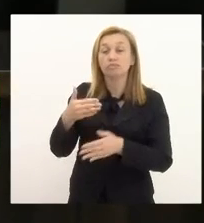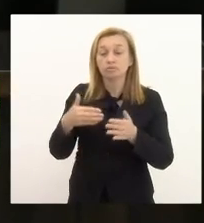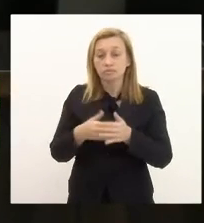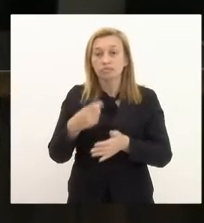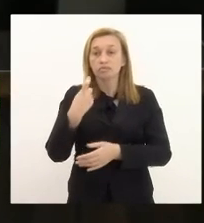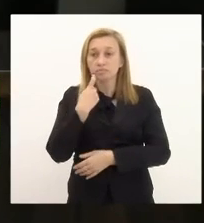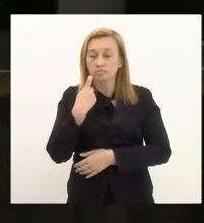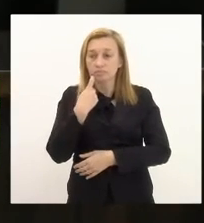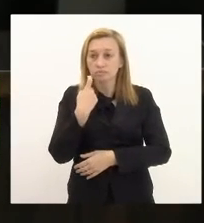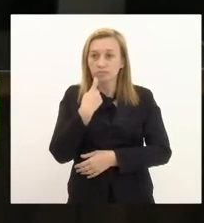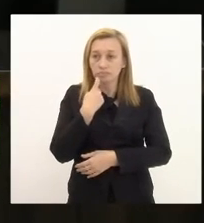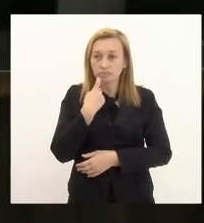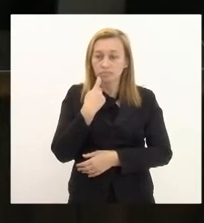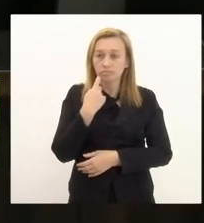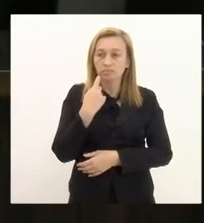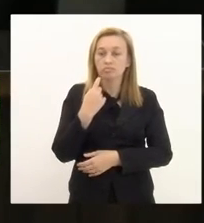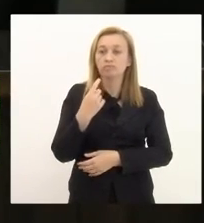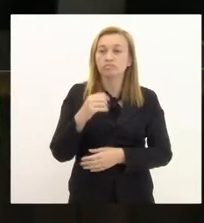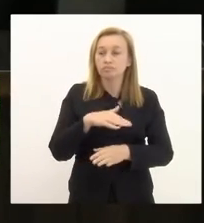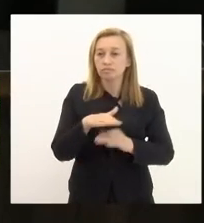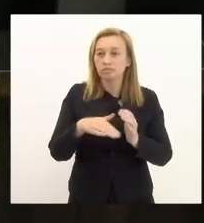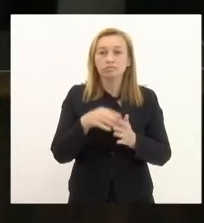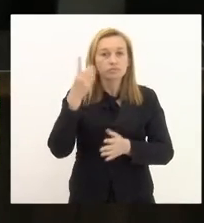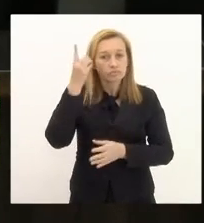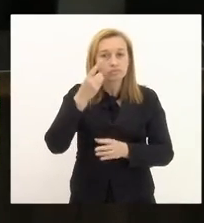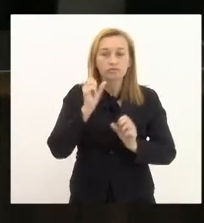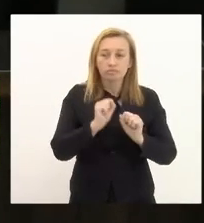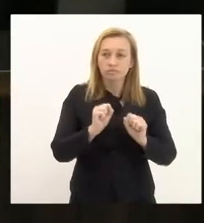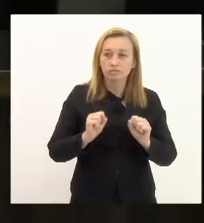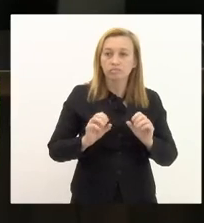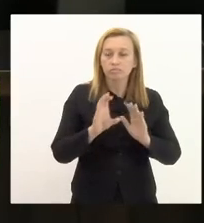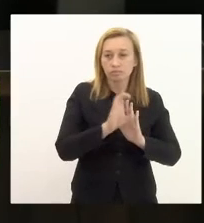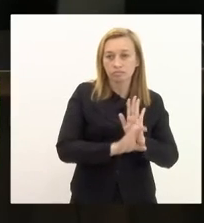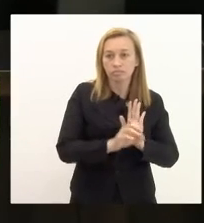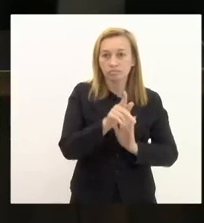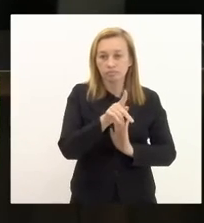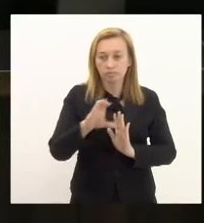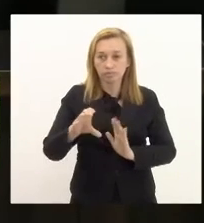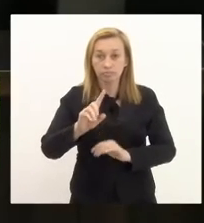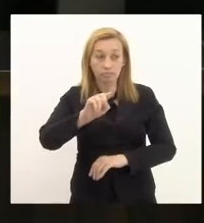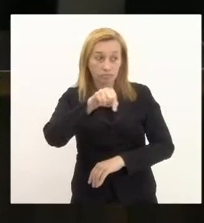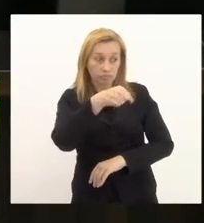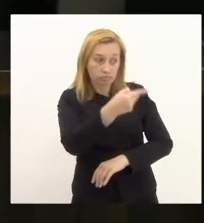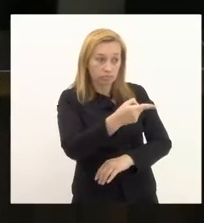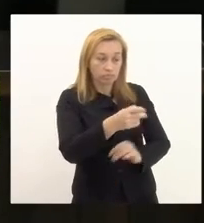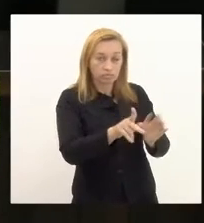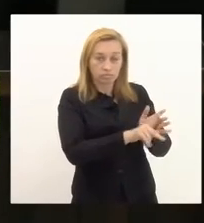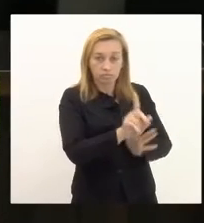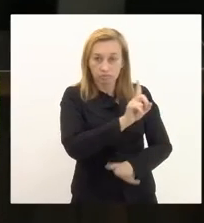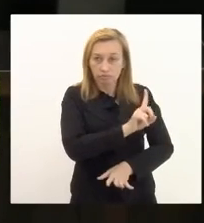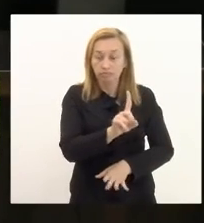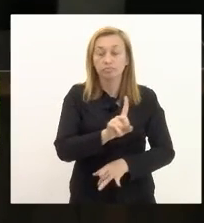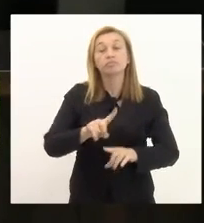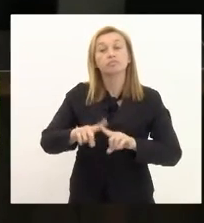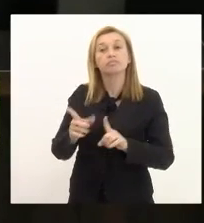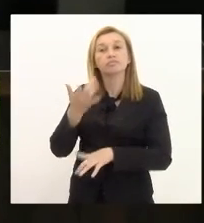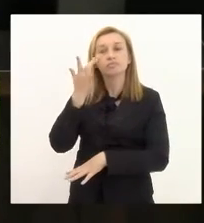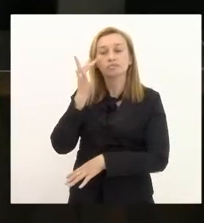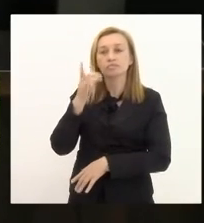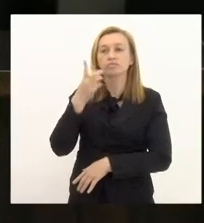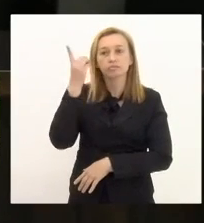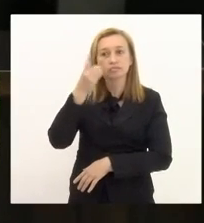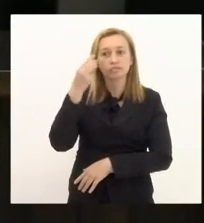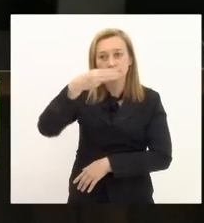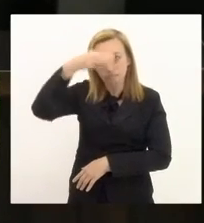até sexta-feira 17 horas são os deputados ainda podem emendar até que os outros projetos não mas eu acho o